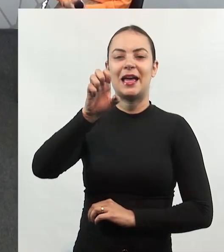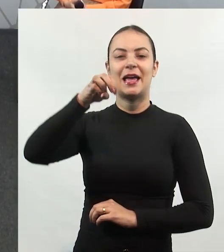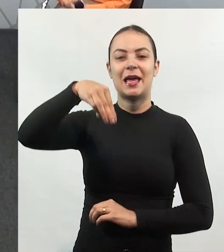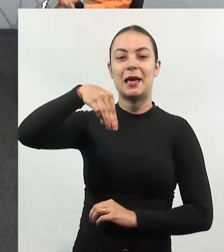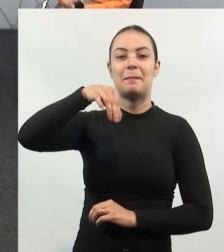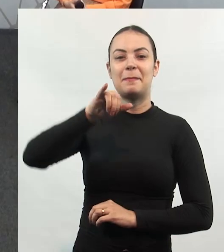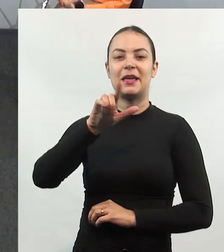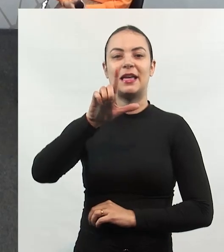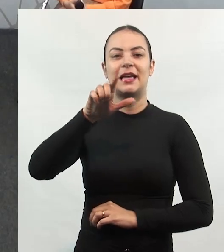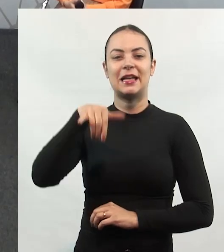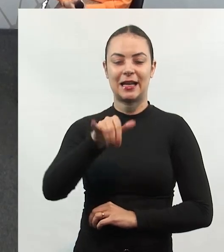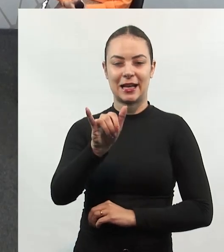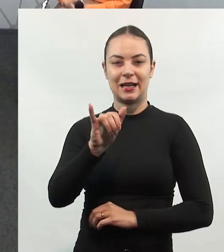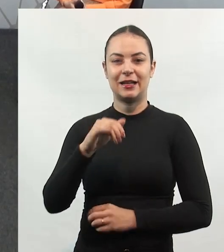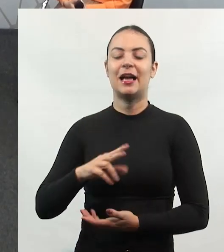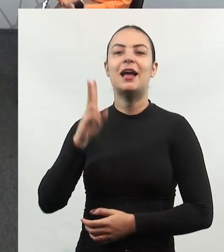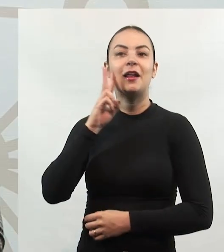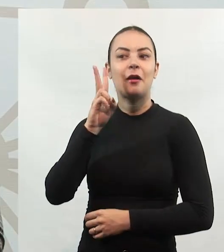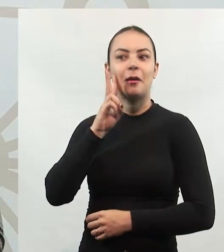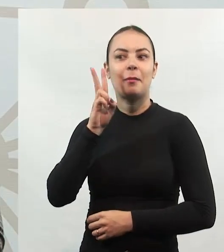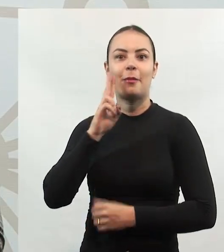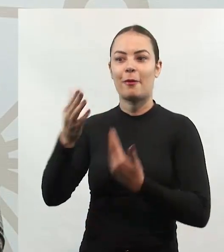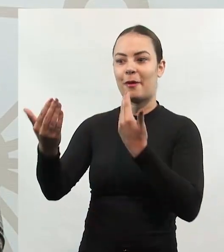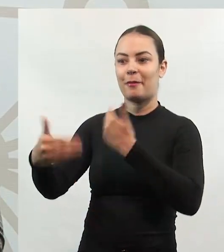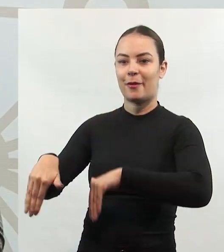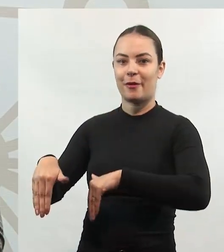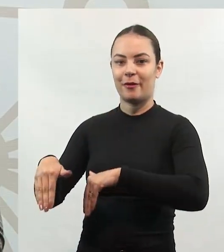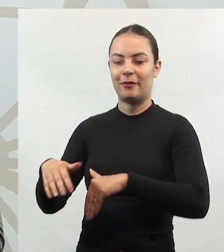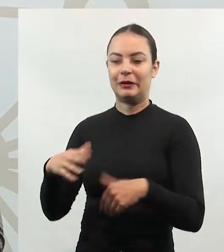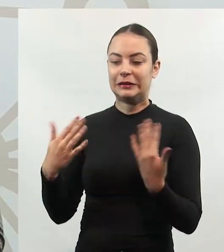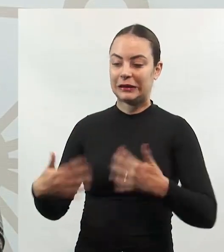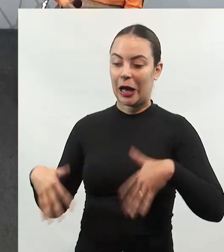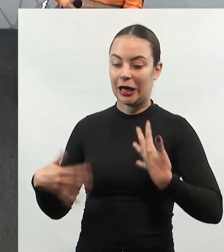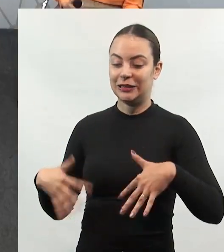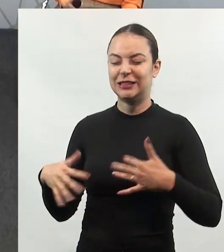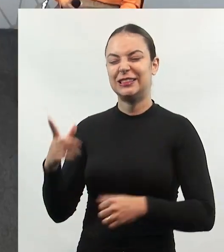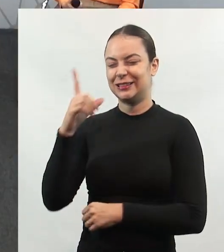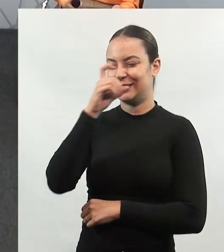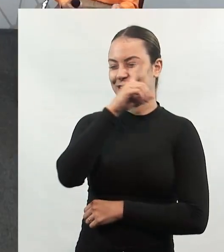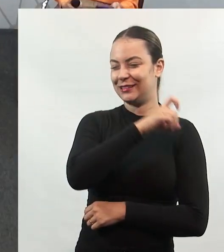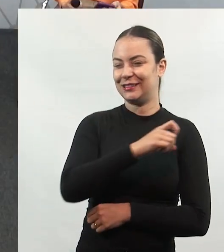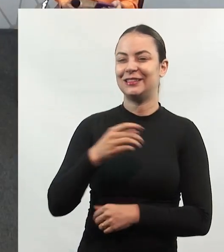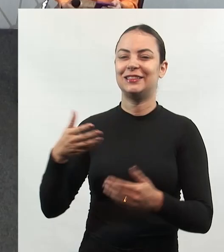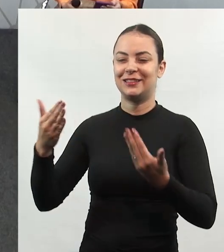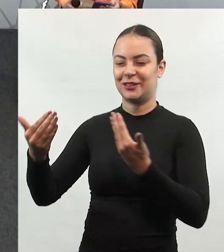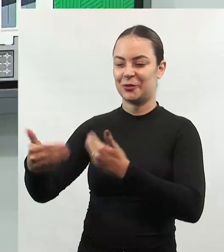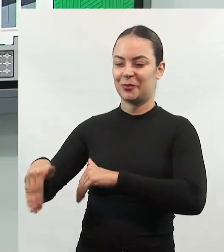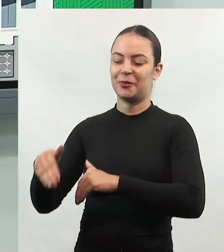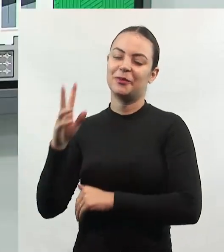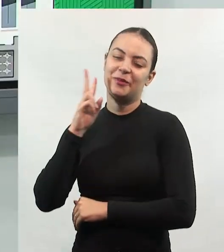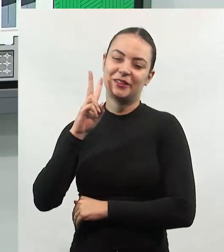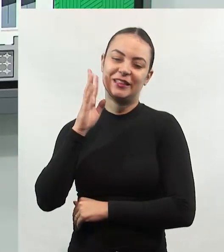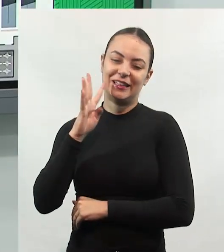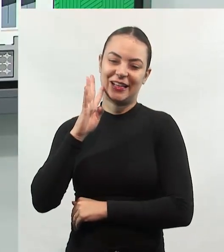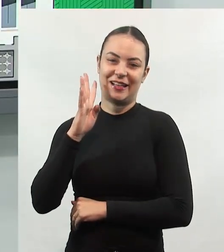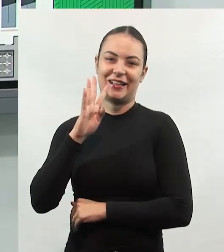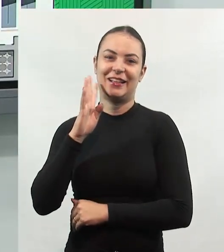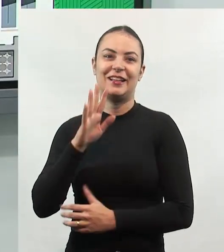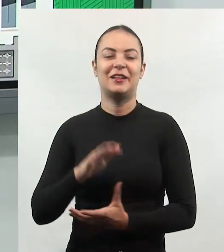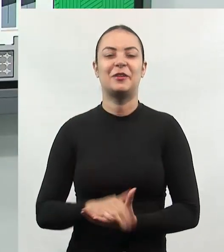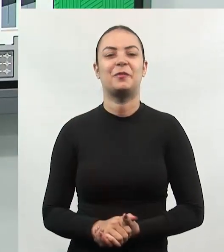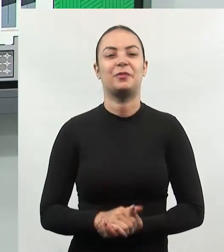as saudações dela, saudação, pessoa. E falando que sempre quis ser professora também. Aqui a